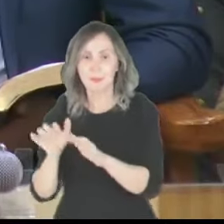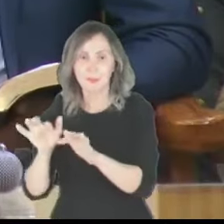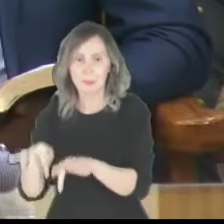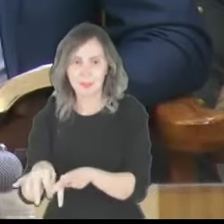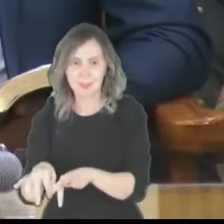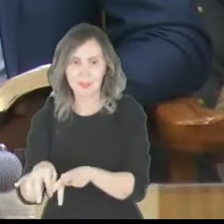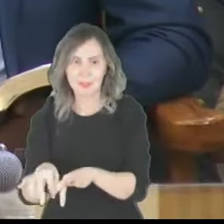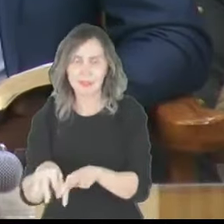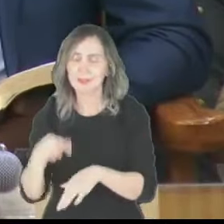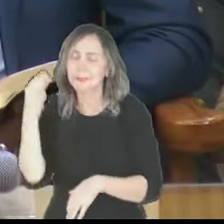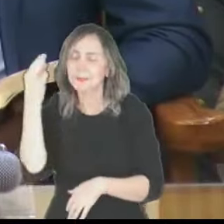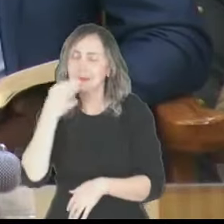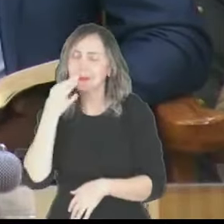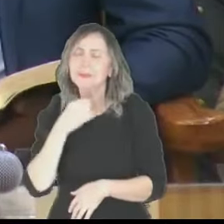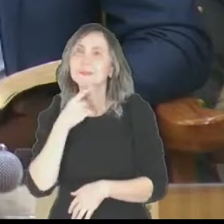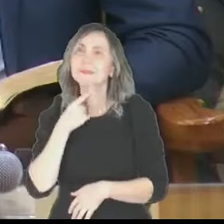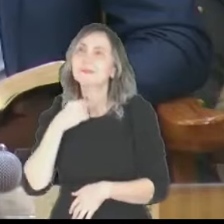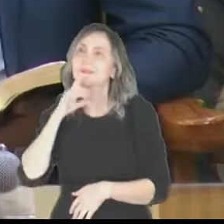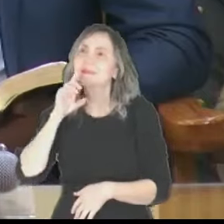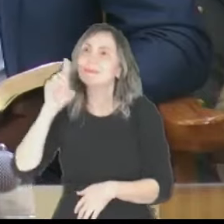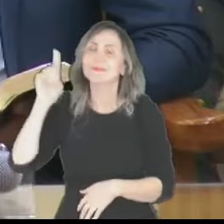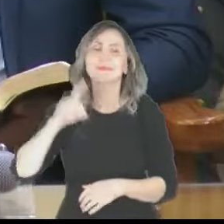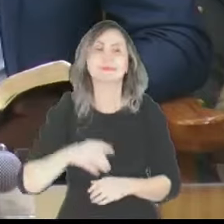perfeita Vontade De Deus